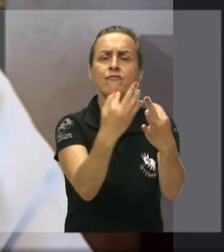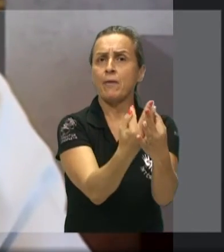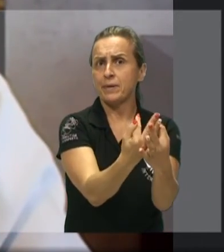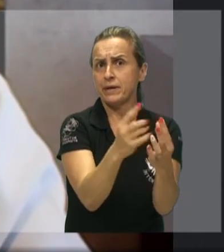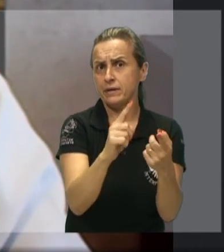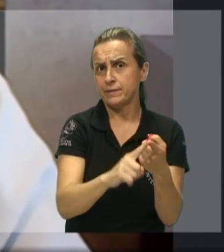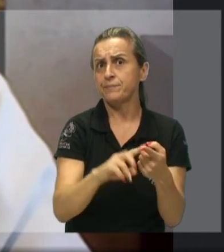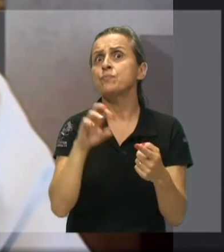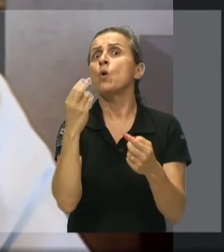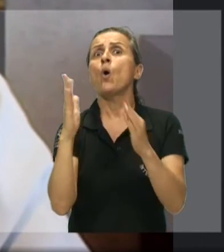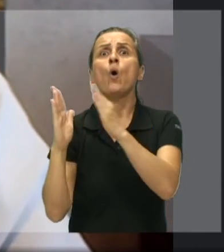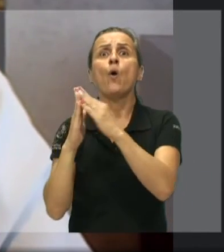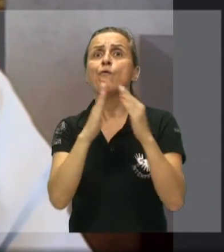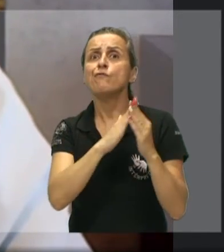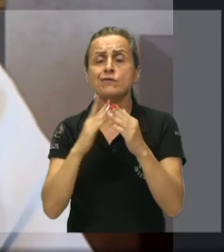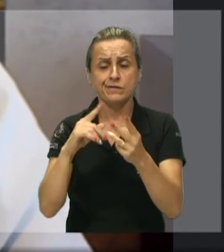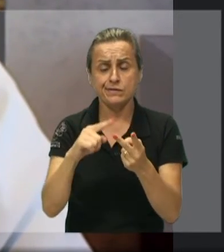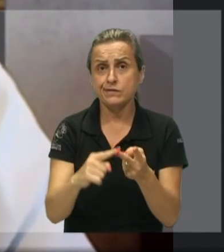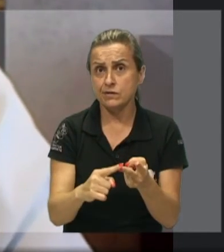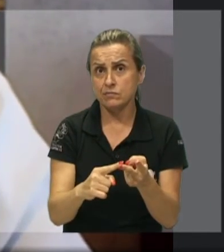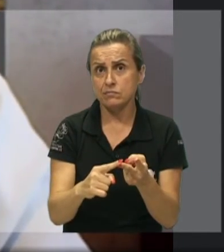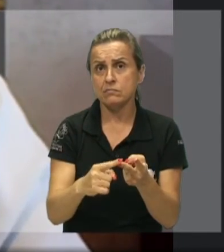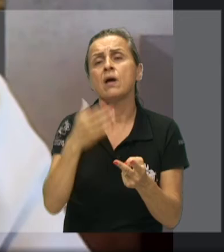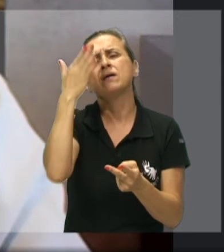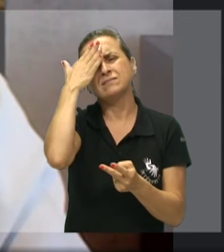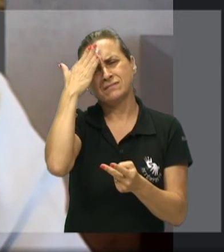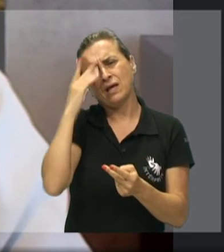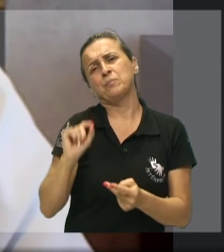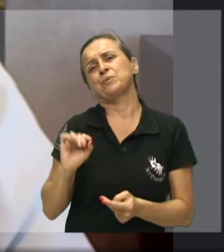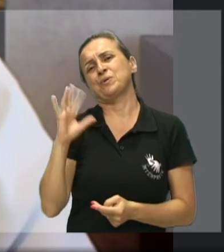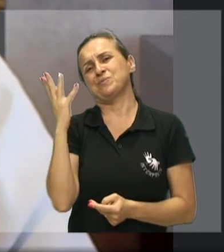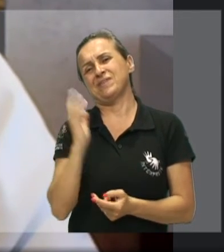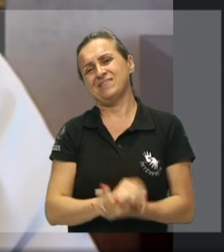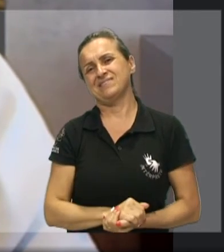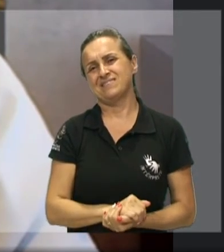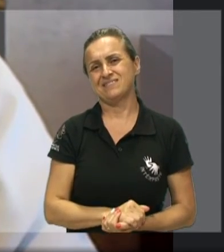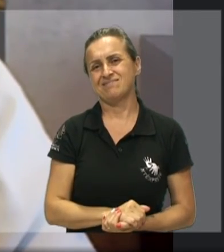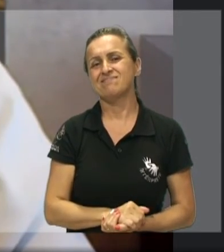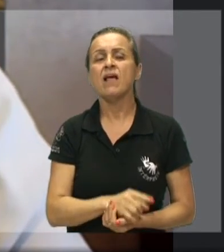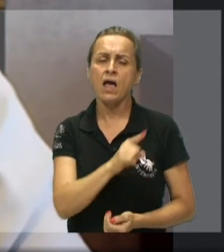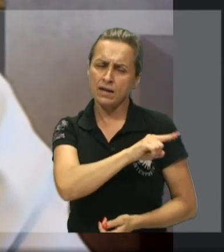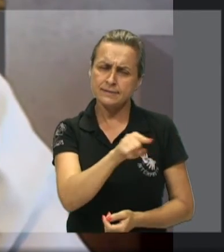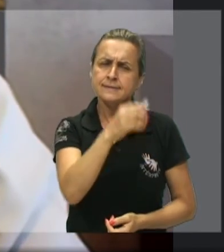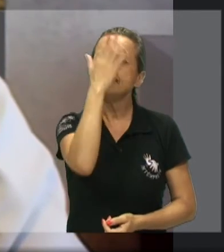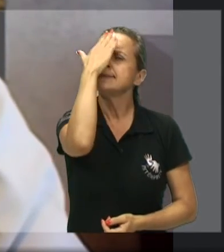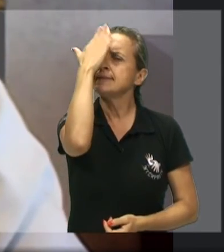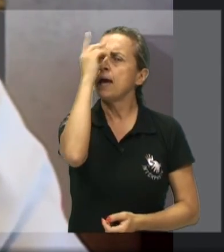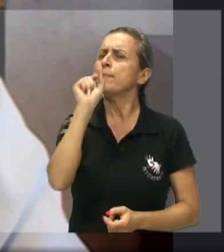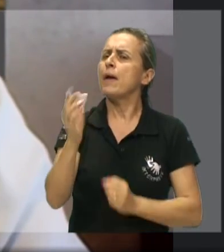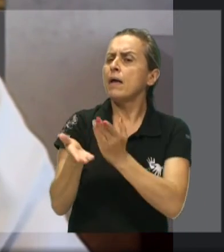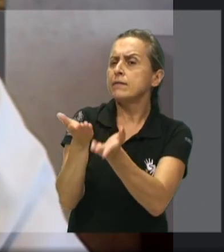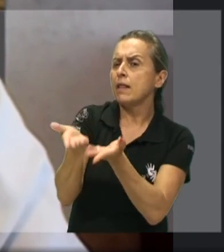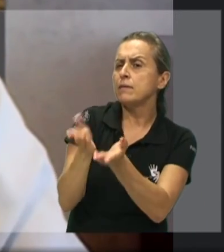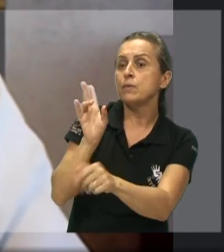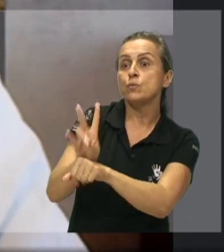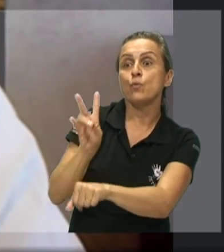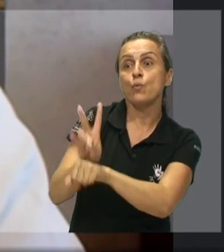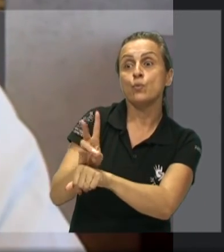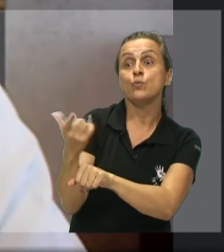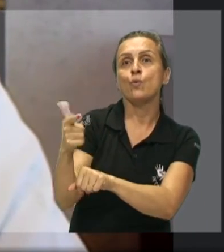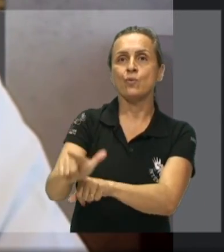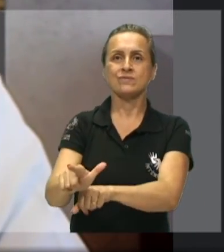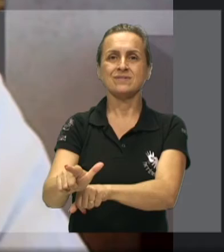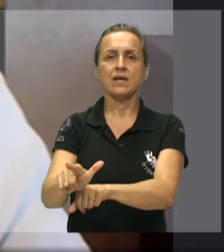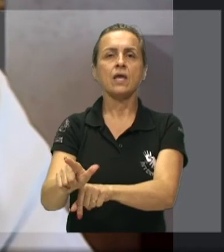um vizinho que teve câncer de próstata, e eles sabem a sequência, entendeu? Então, eles sabem aqueles que trataram, aqueles que cuidaram, e